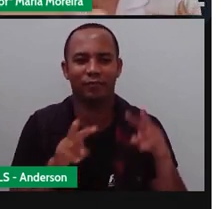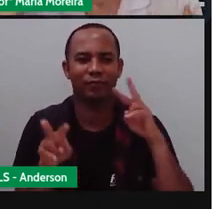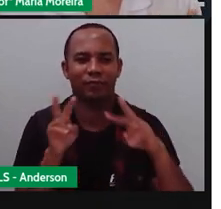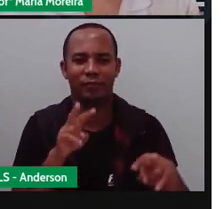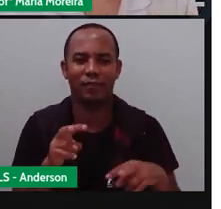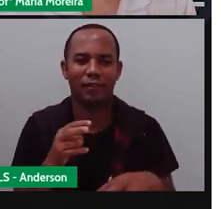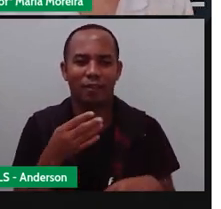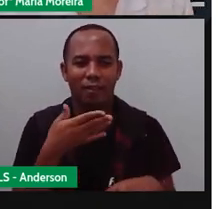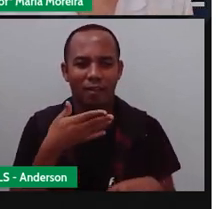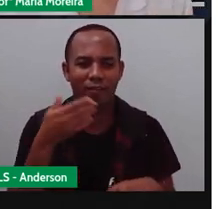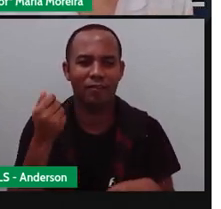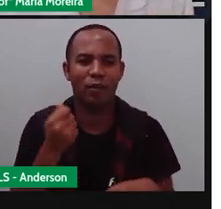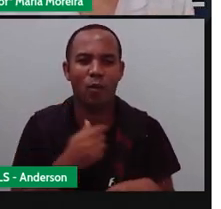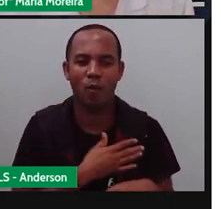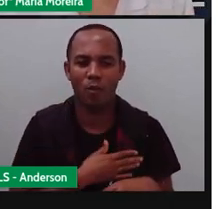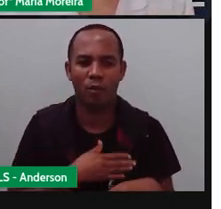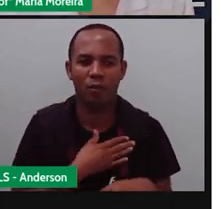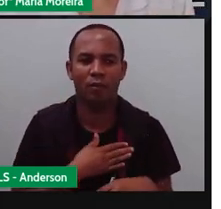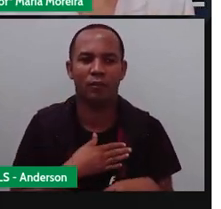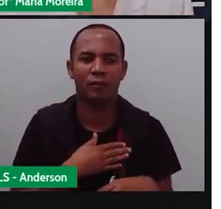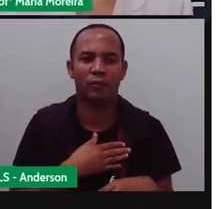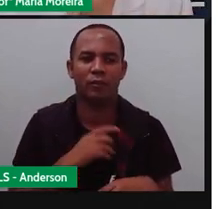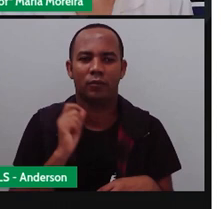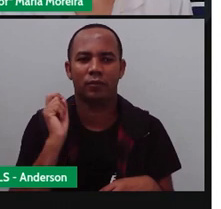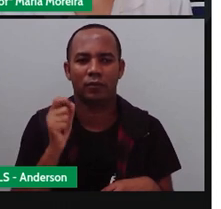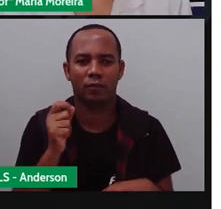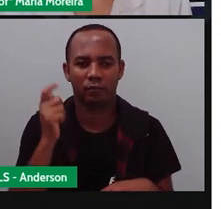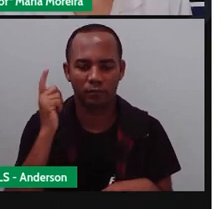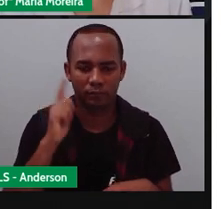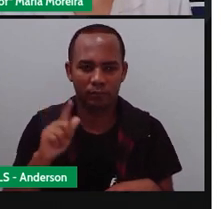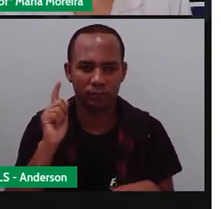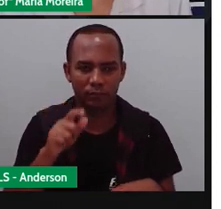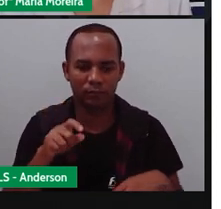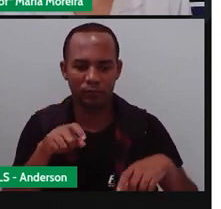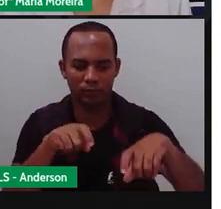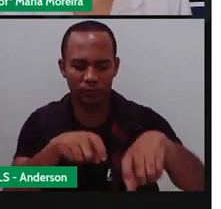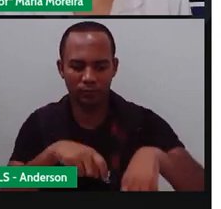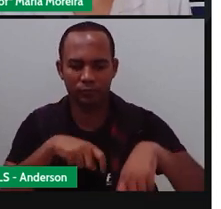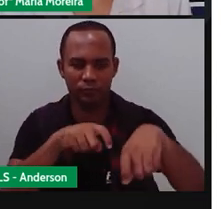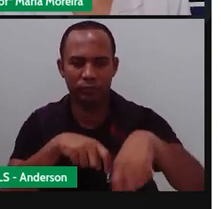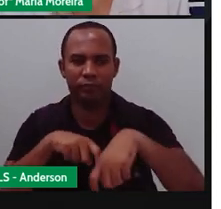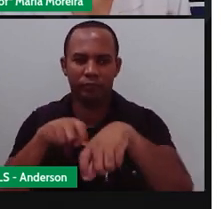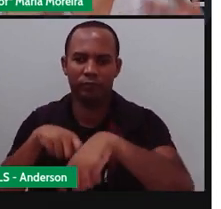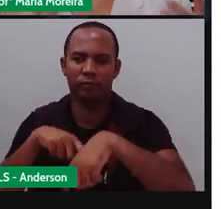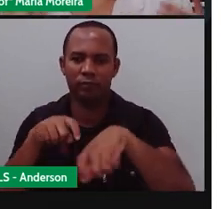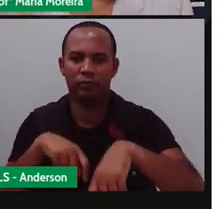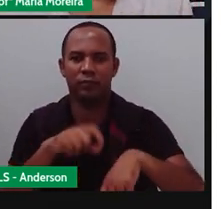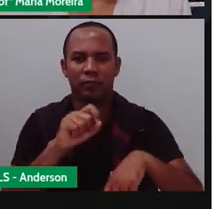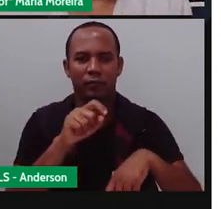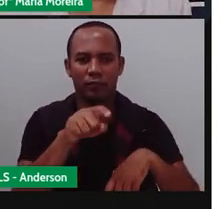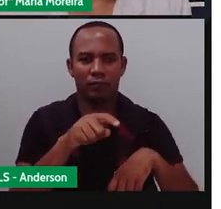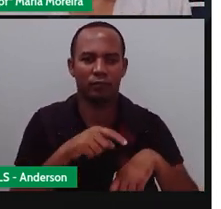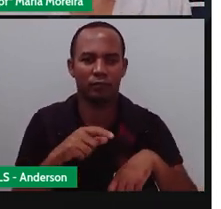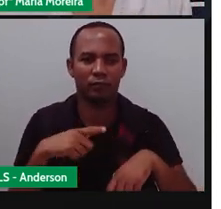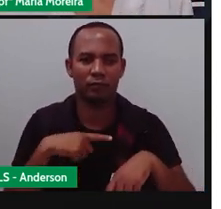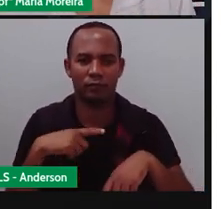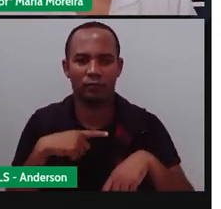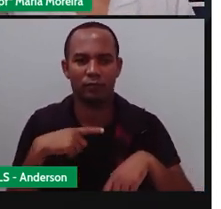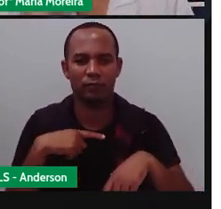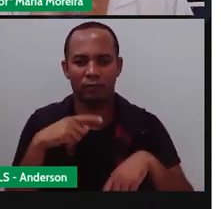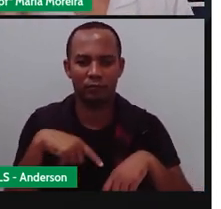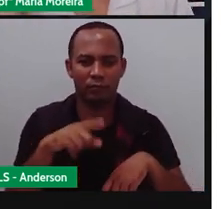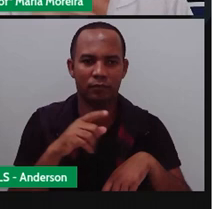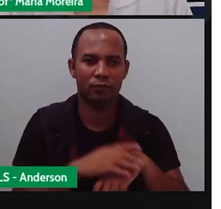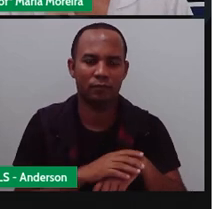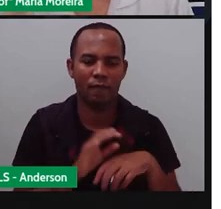poder recolher o milho e acaba até eu tenho uma máquina nem um trator que ele chama de Ah não a máquina tá vindo aqui